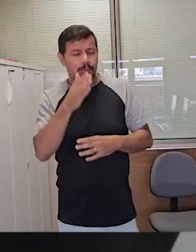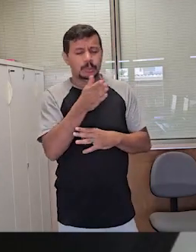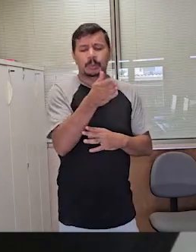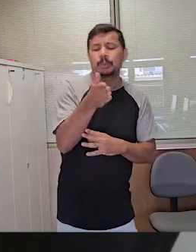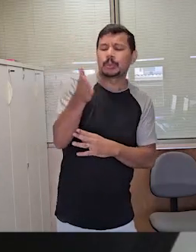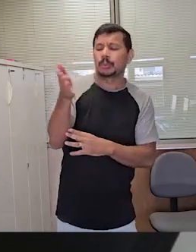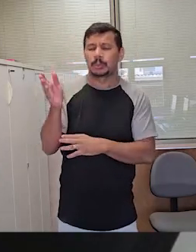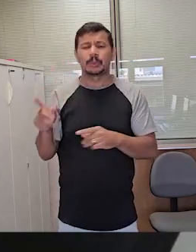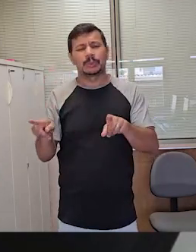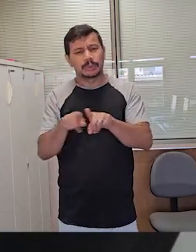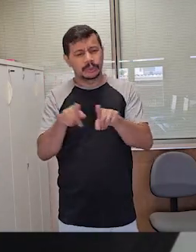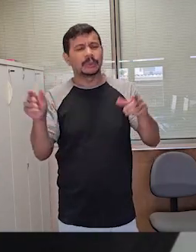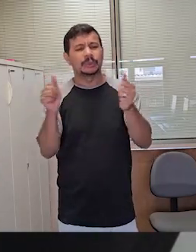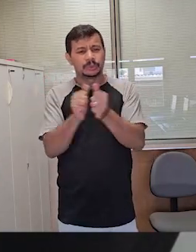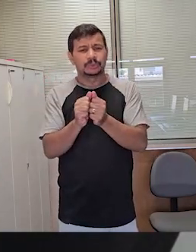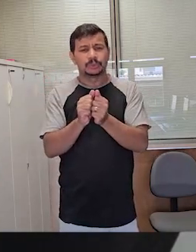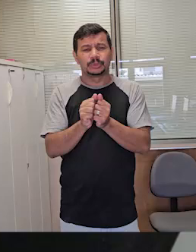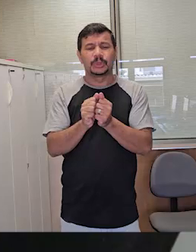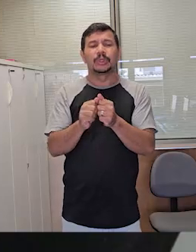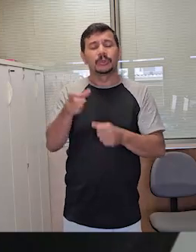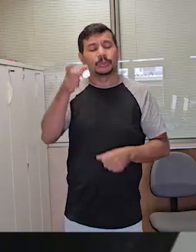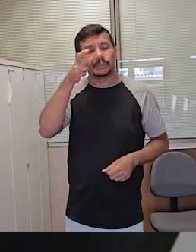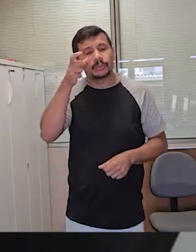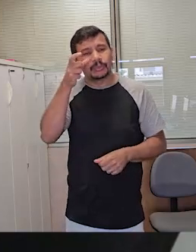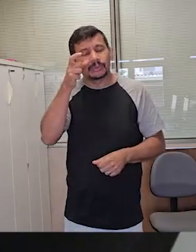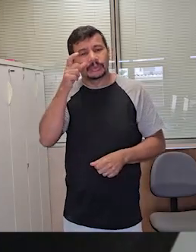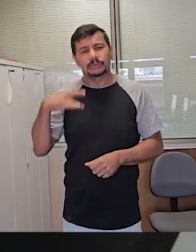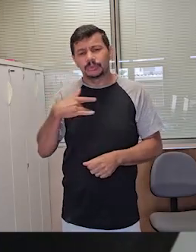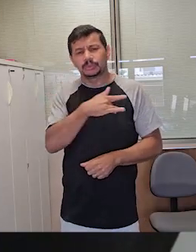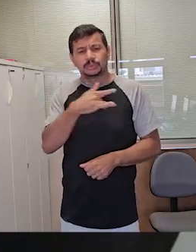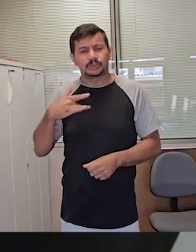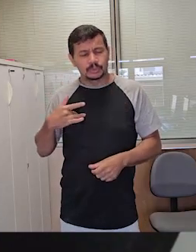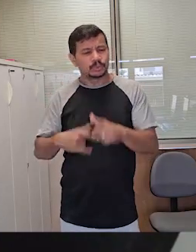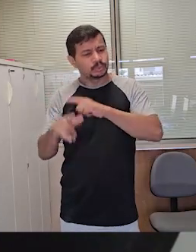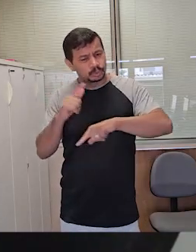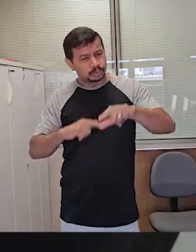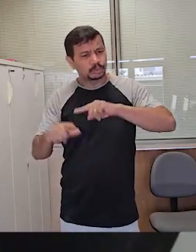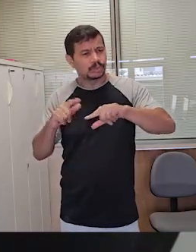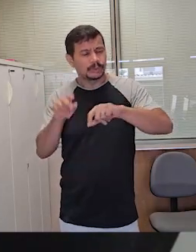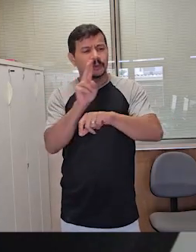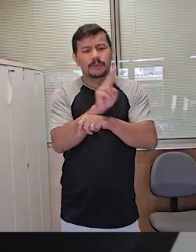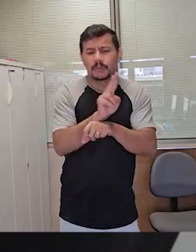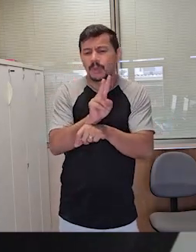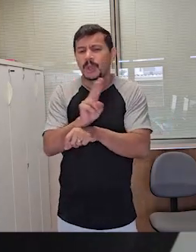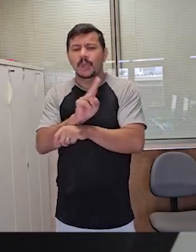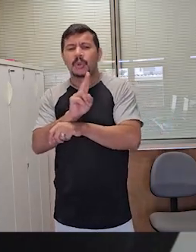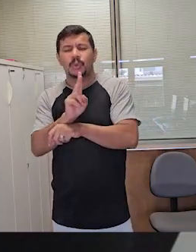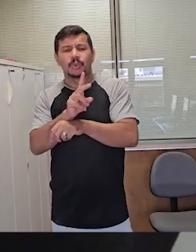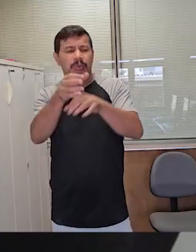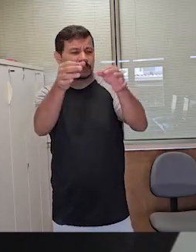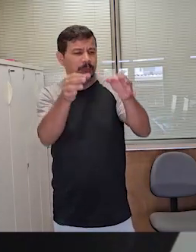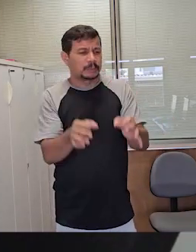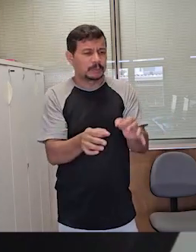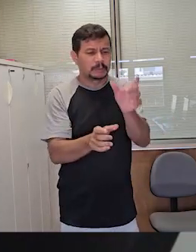participar. Então, também tem um olhar da saúde do trabalhador do ponto de vista de quem cuida diretamente dos trabalhadores e quem